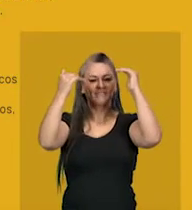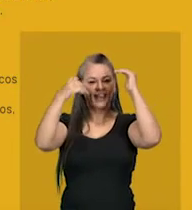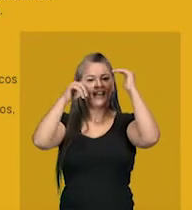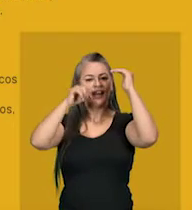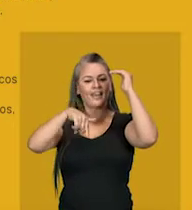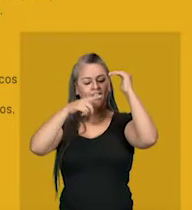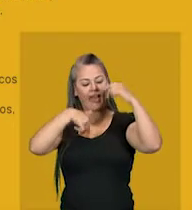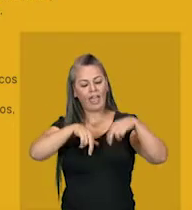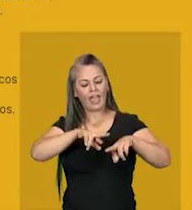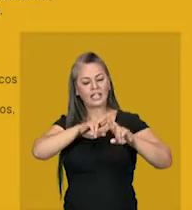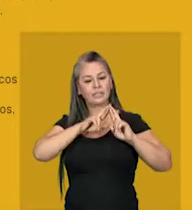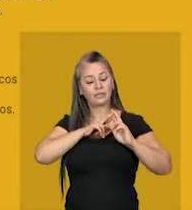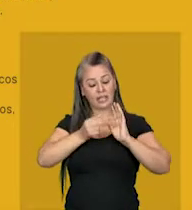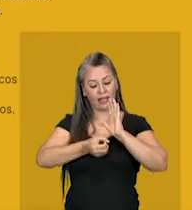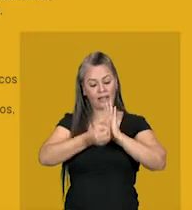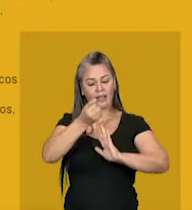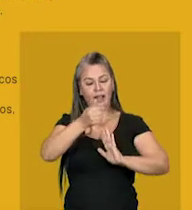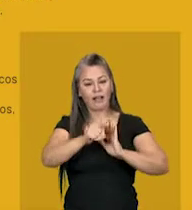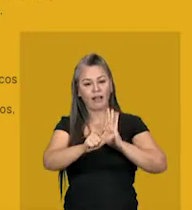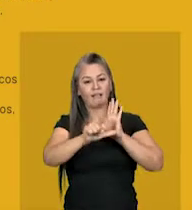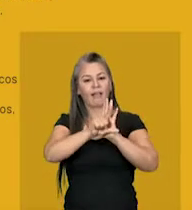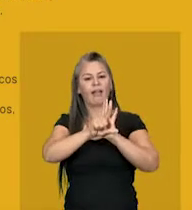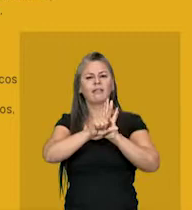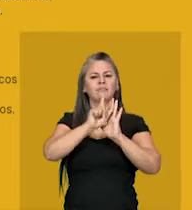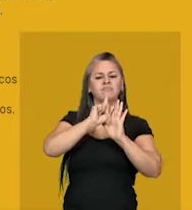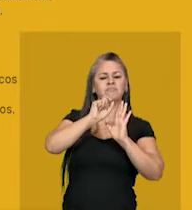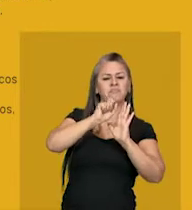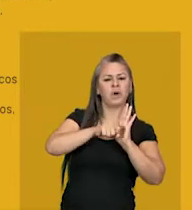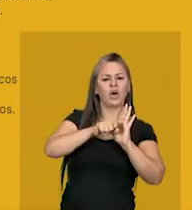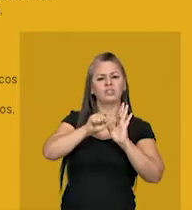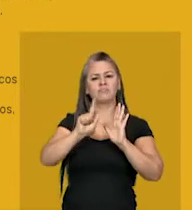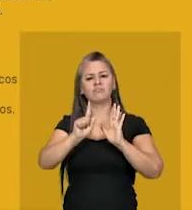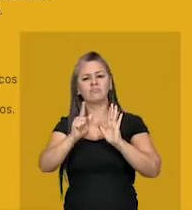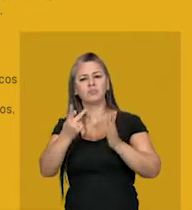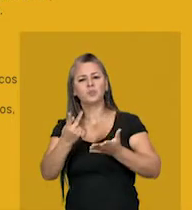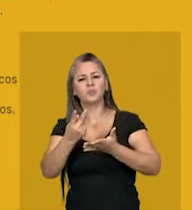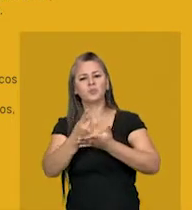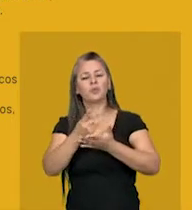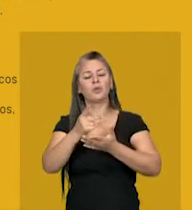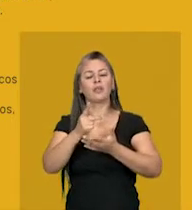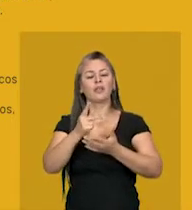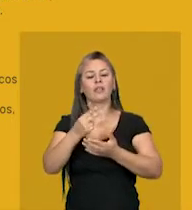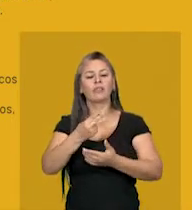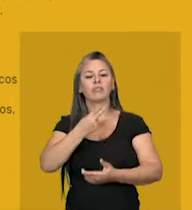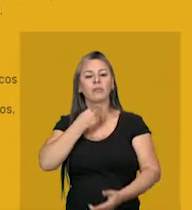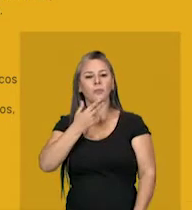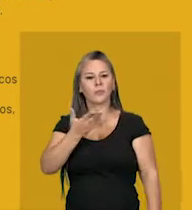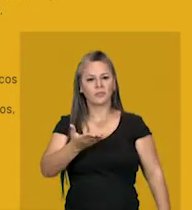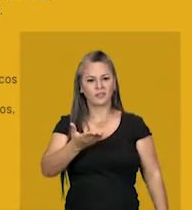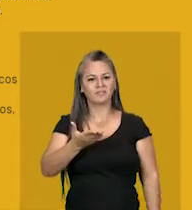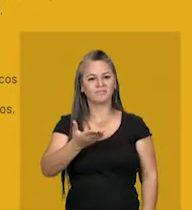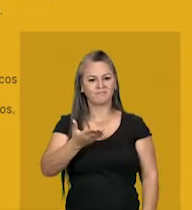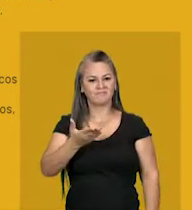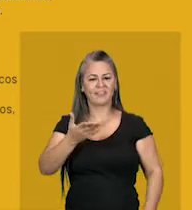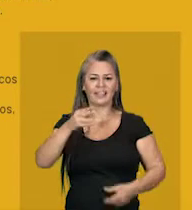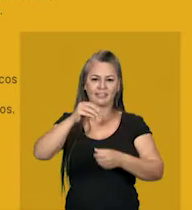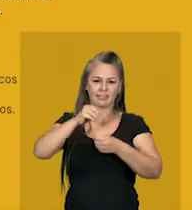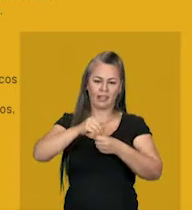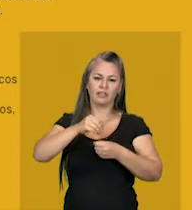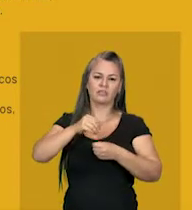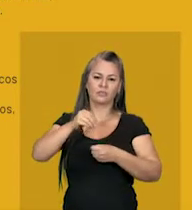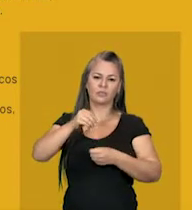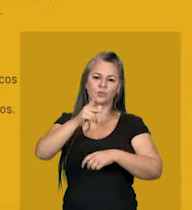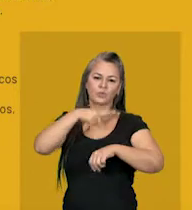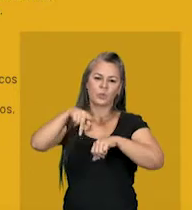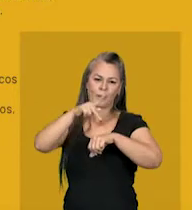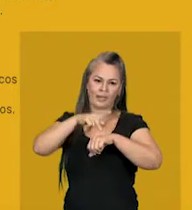por definir as leis, por definir o que se pode e o que se não pode ali dentro, como se gere o Estado. O povo também